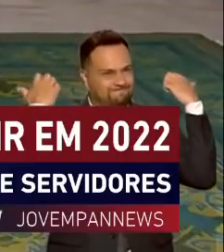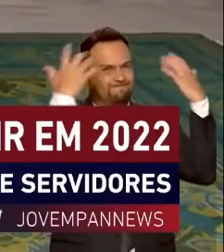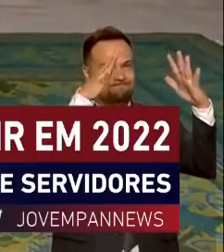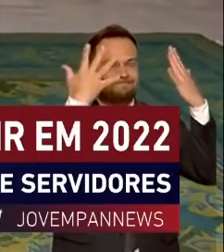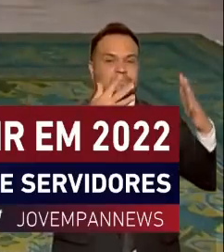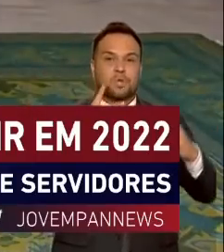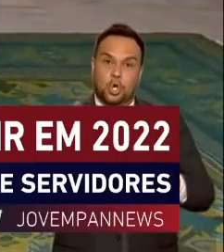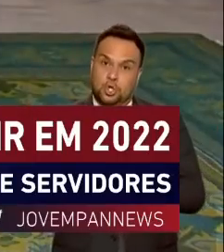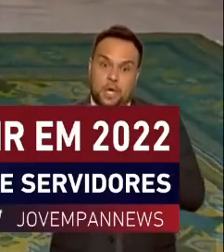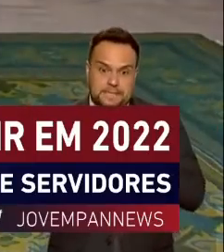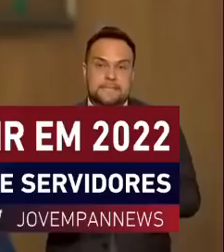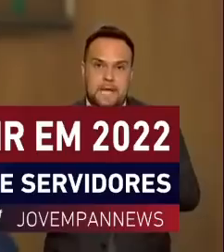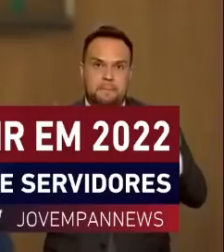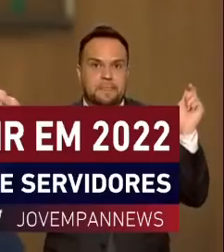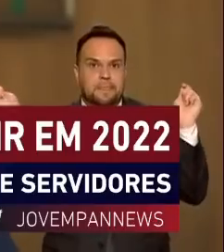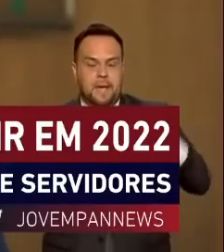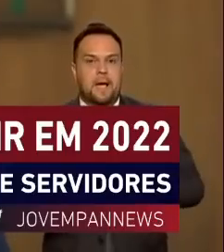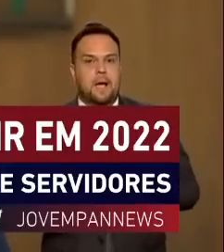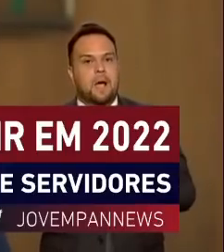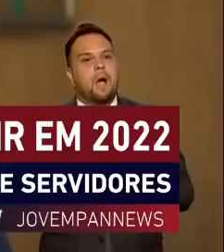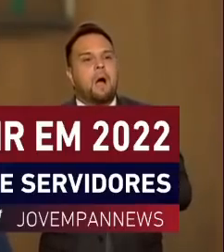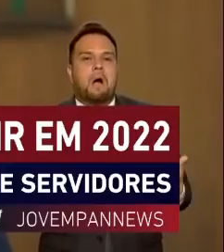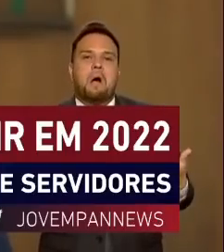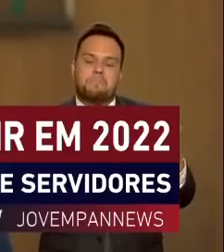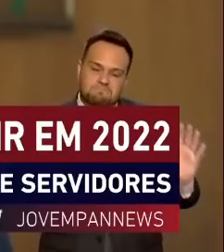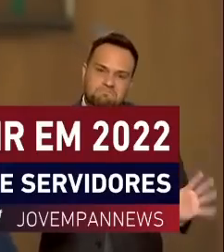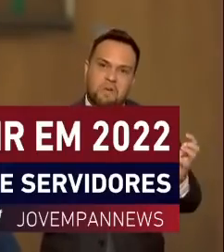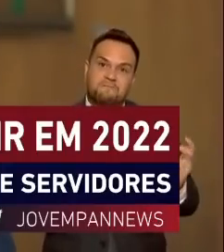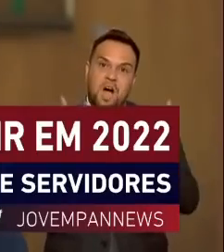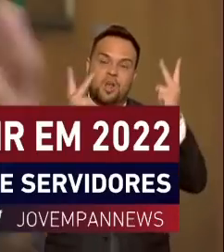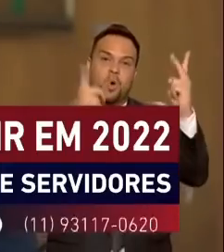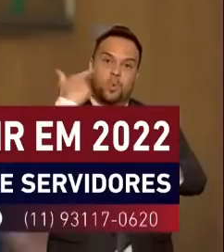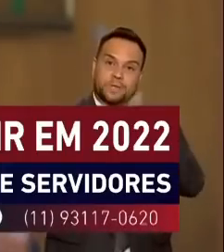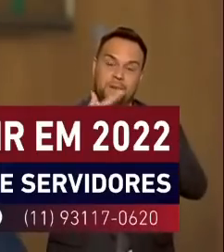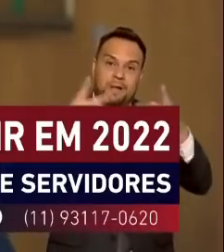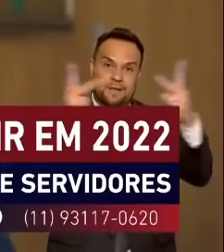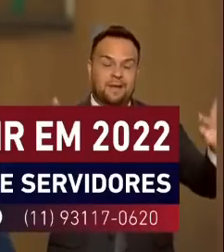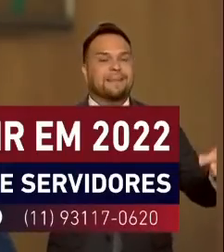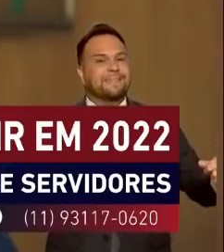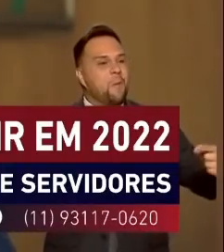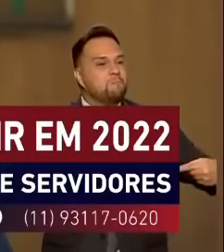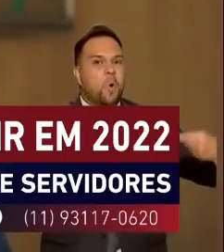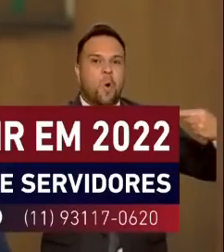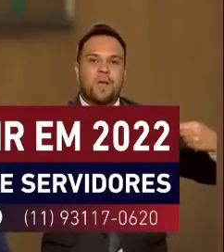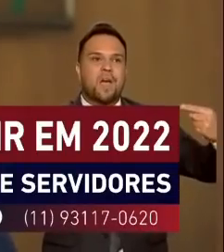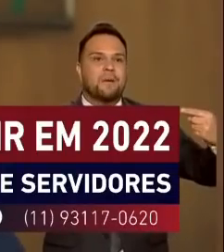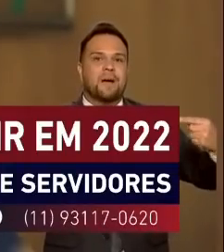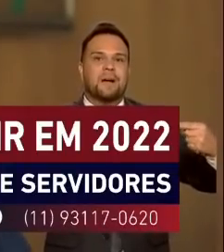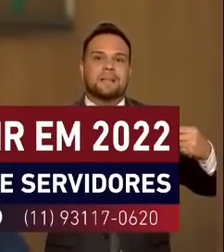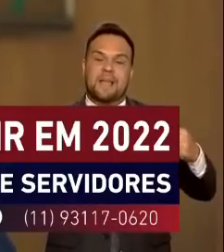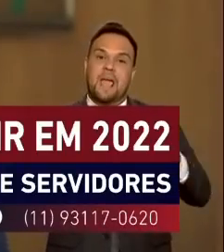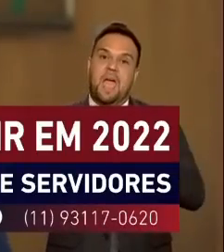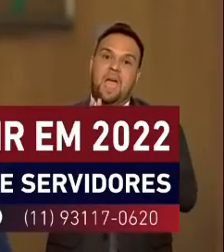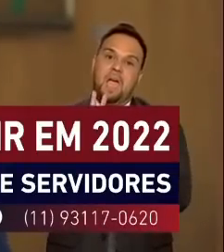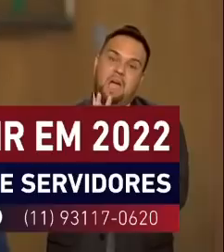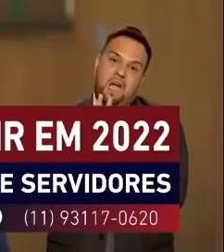procura sempre, na medida do possível, reconhecer o trabalho feito por eles. Tem uma polêmica sobre, né, que termos reservado, e é